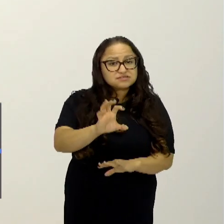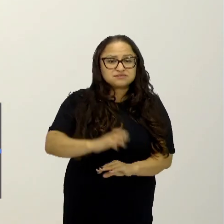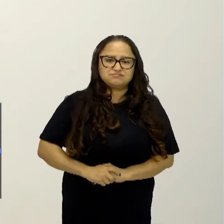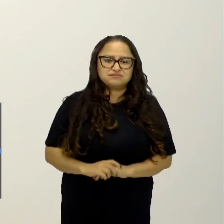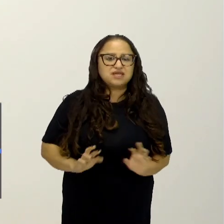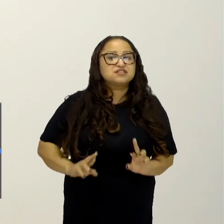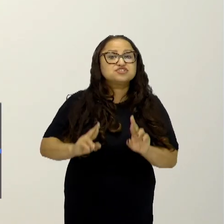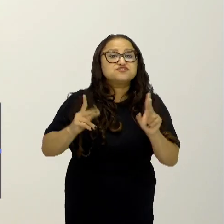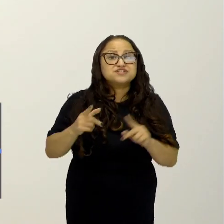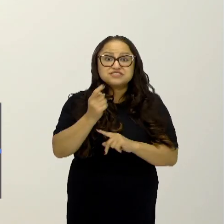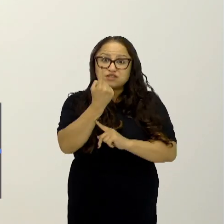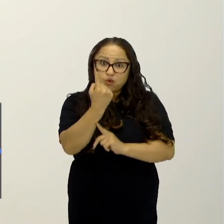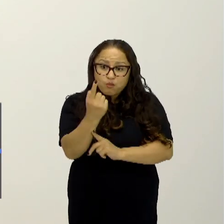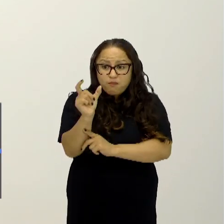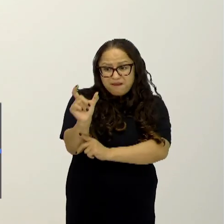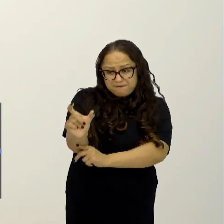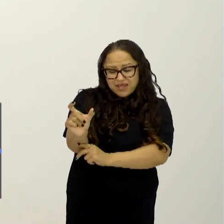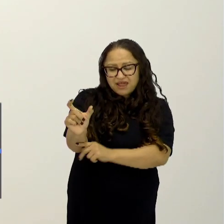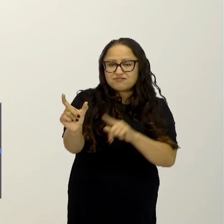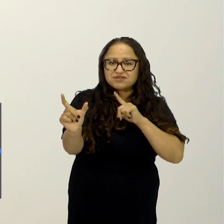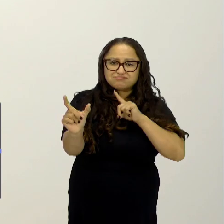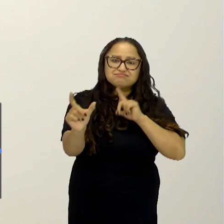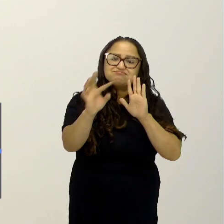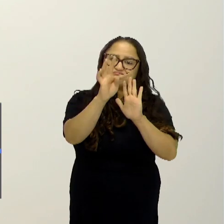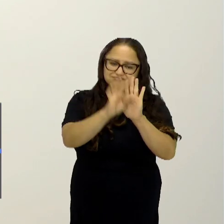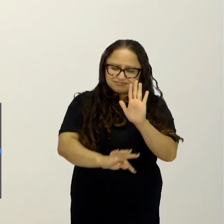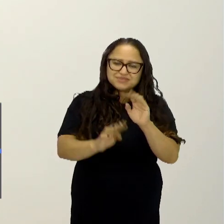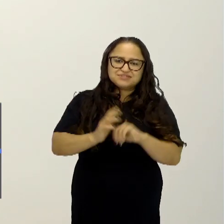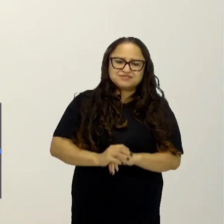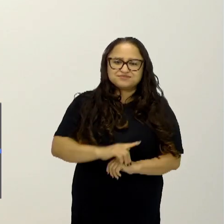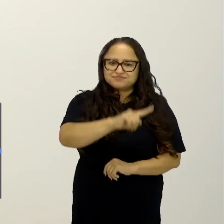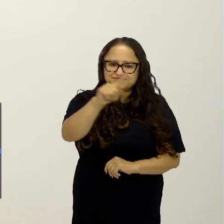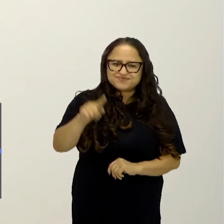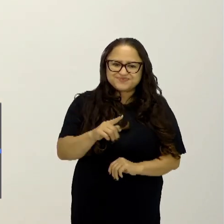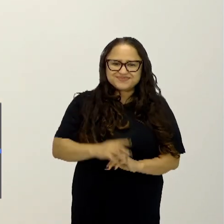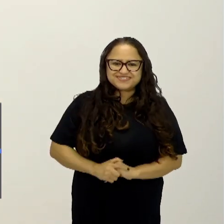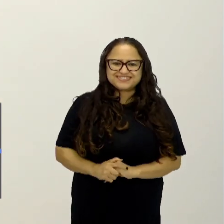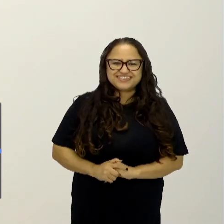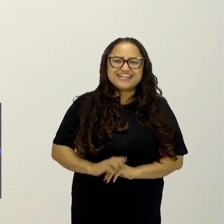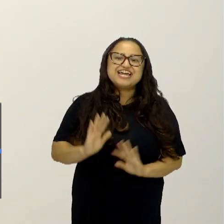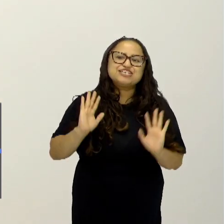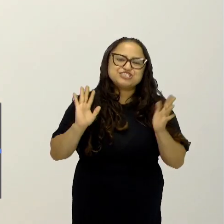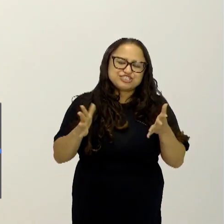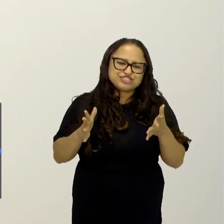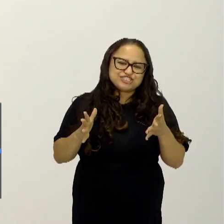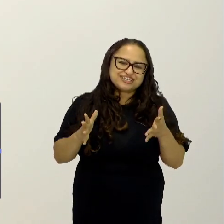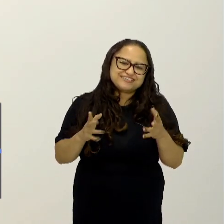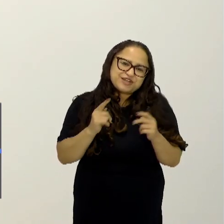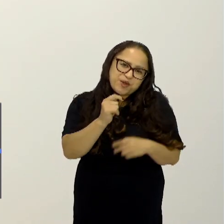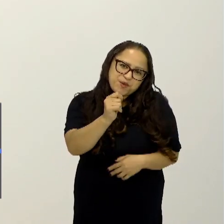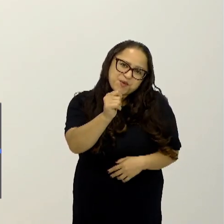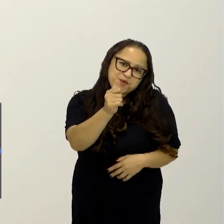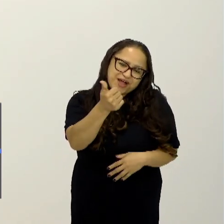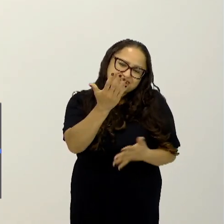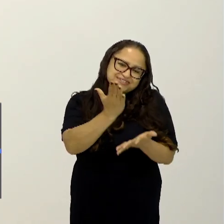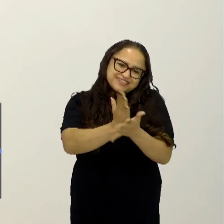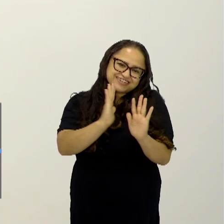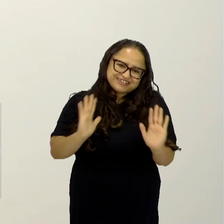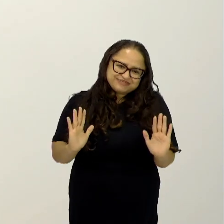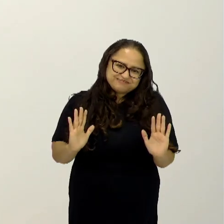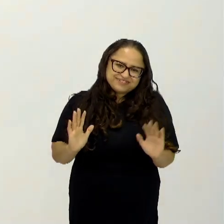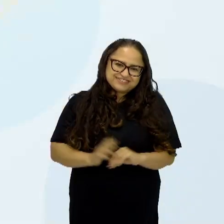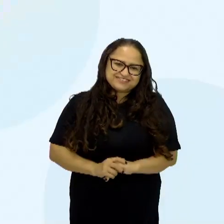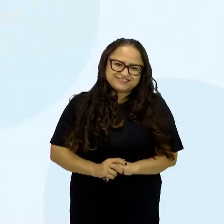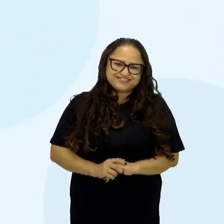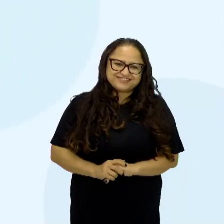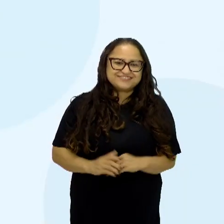dá uma palavrinha no texto. Então, era isso que para vocês verem, e a gente já está praticamente terminando essa aula de hoje. Vocês